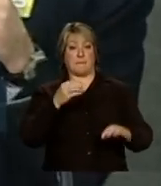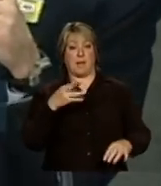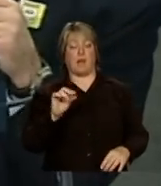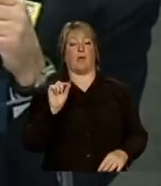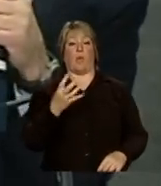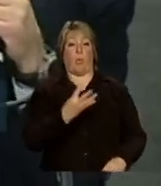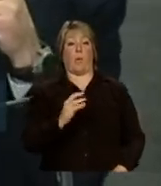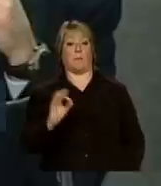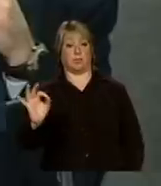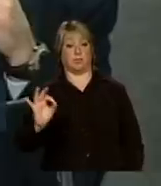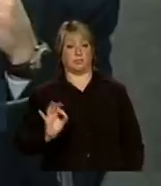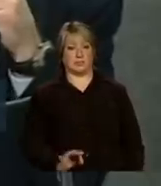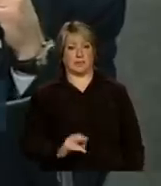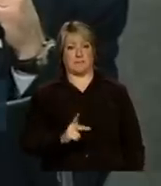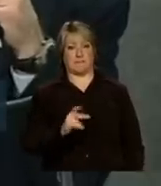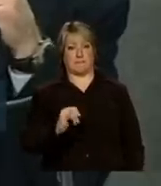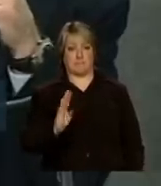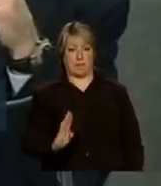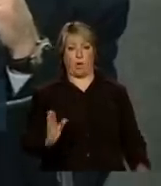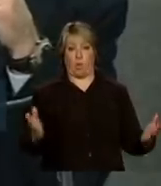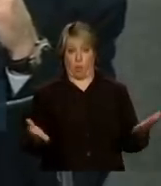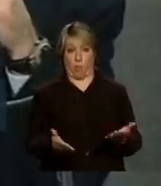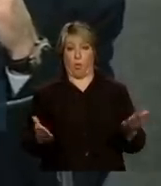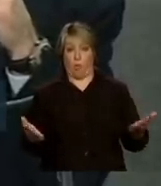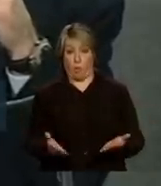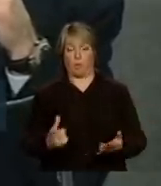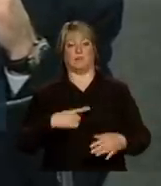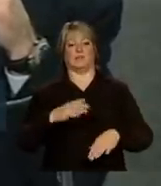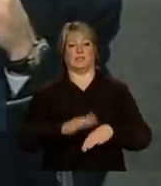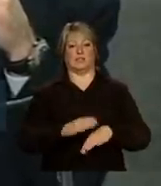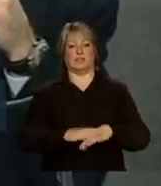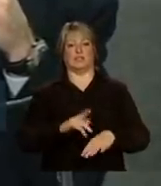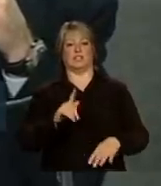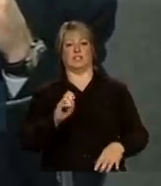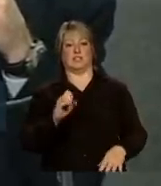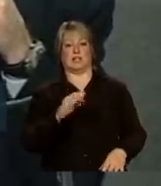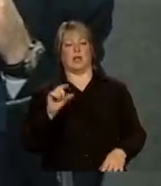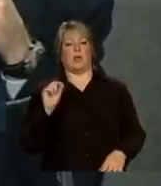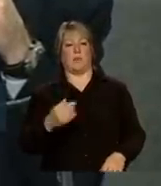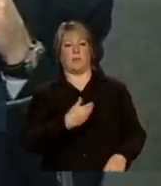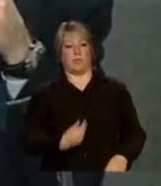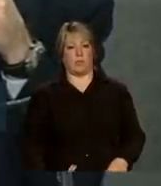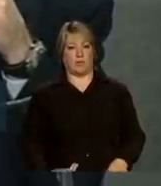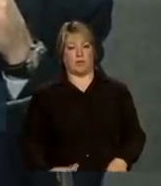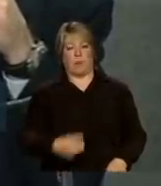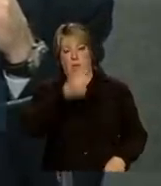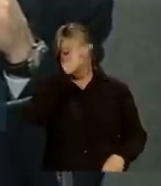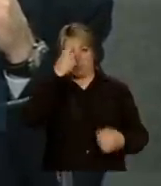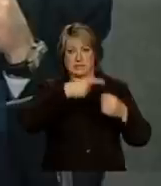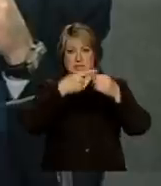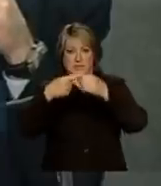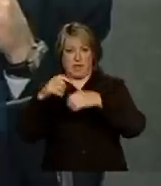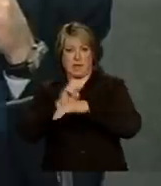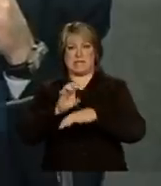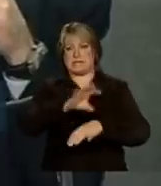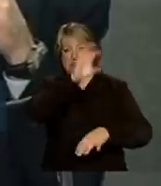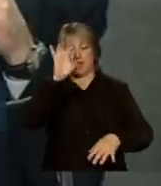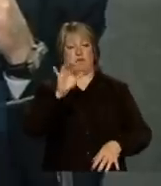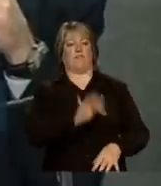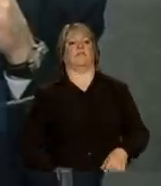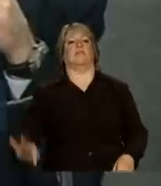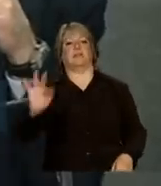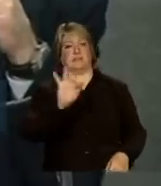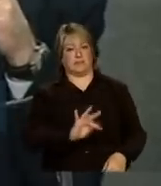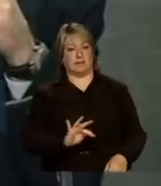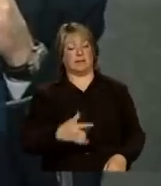40% do PIB hoje está sob gestão dos setores públicos Municipal Estadual e Federal sendo que o Federal tem a metade